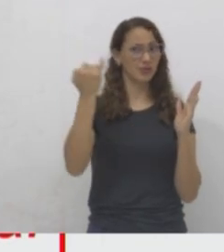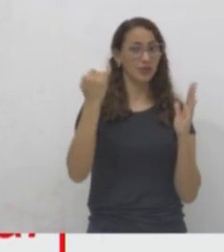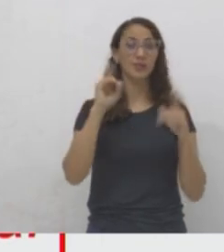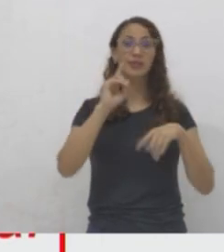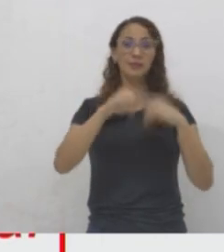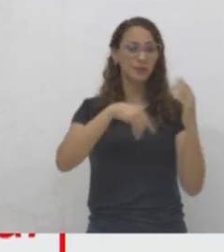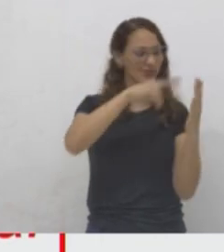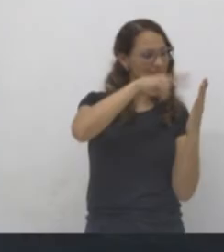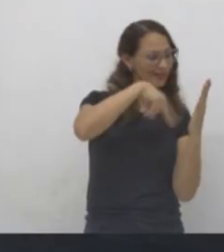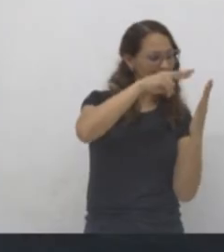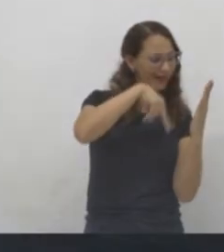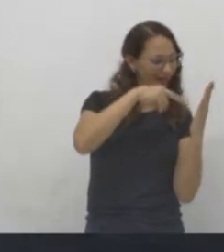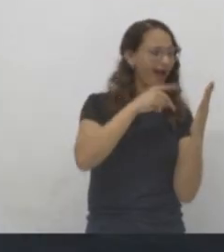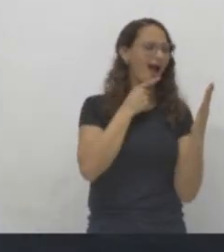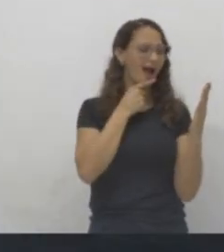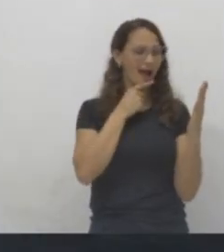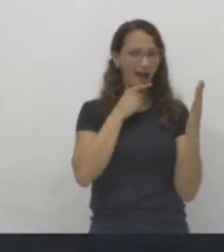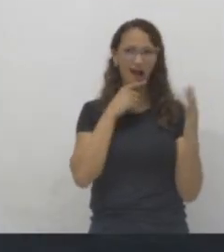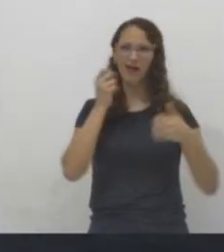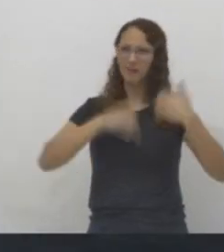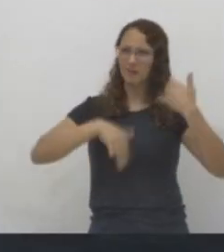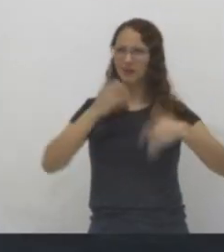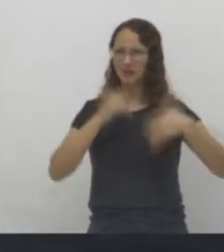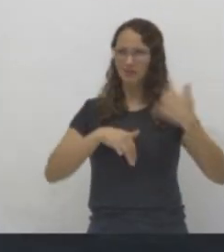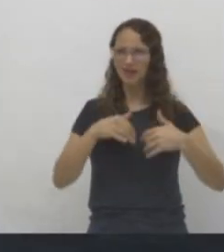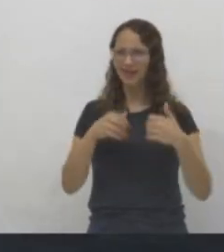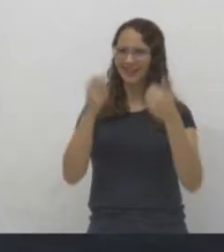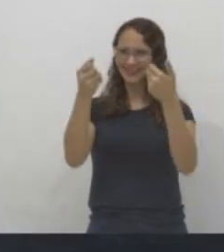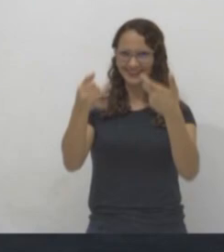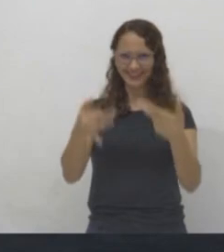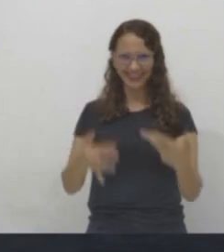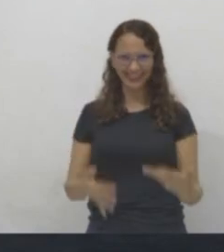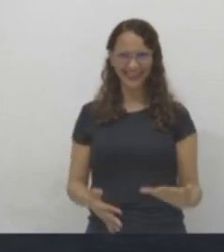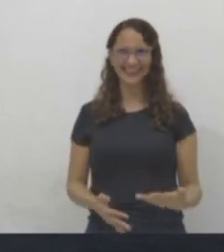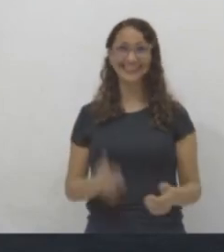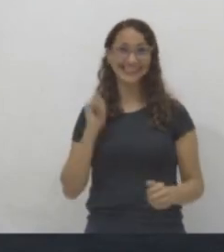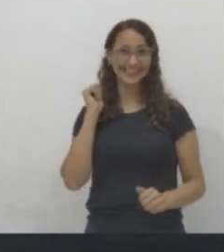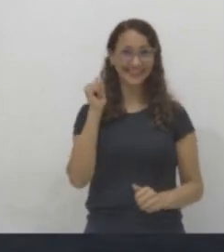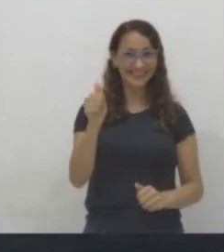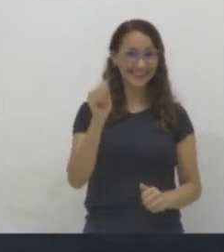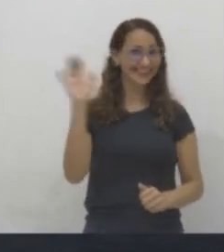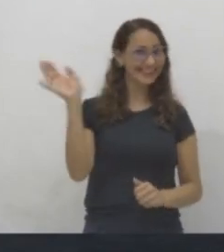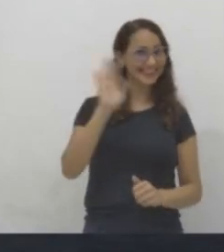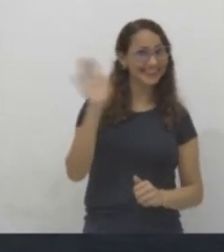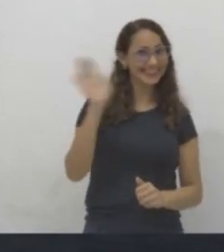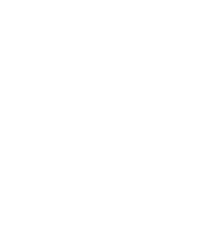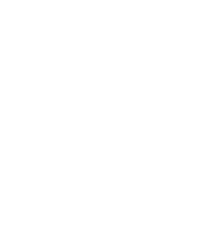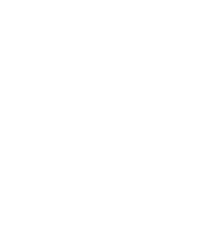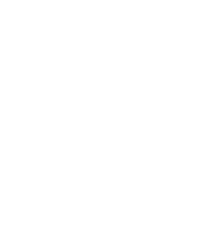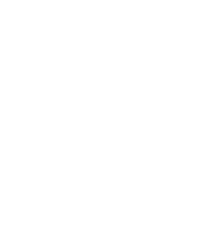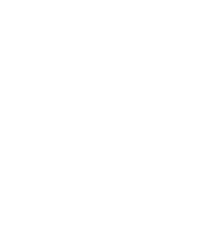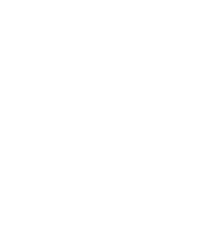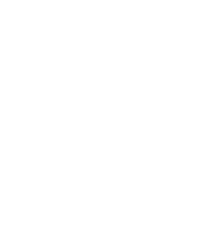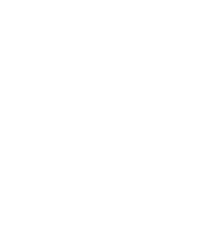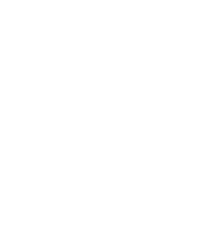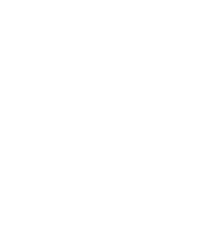conte para alguém. Até a próxima aula. Um grande abraço. Tchau, tchau.